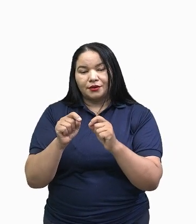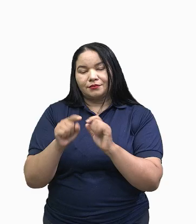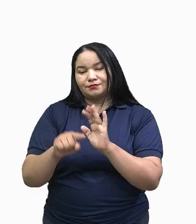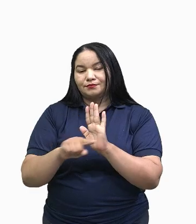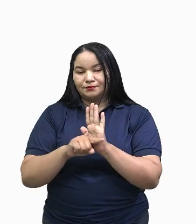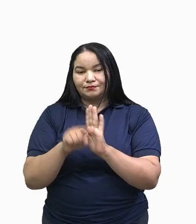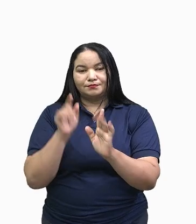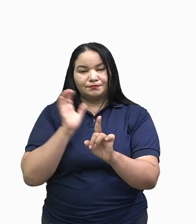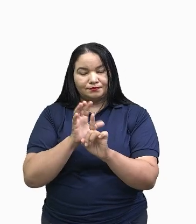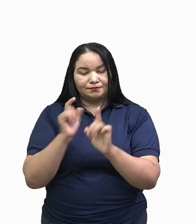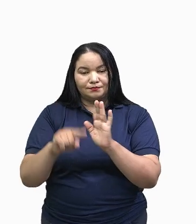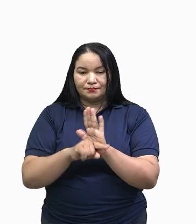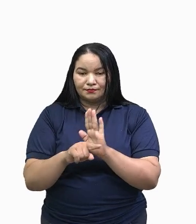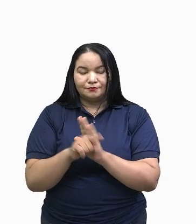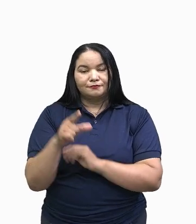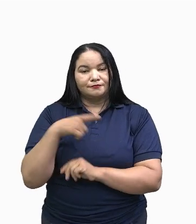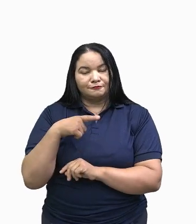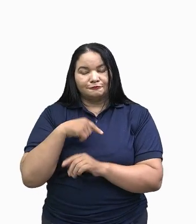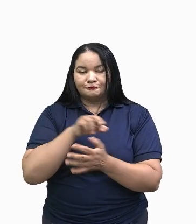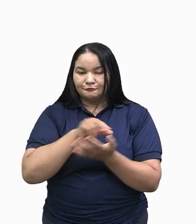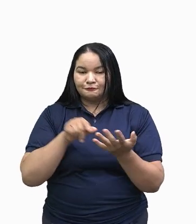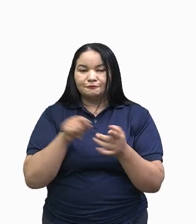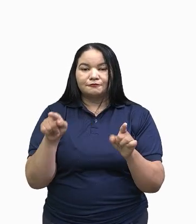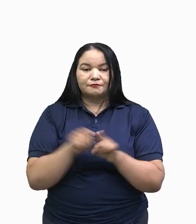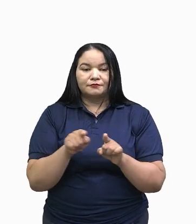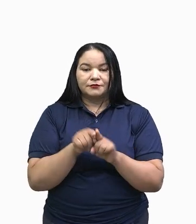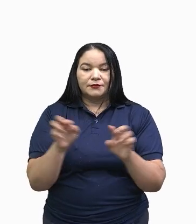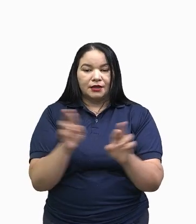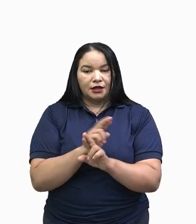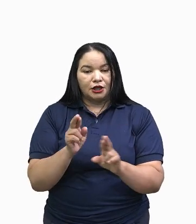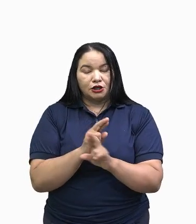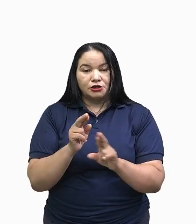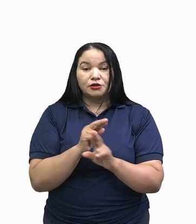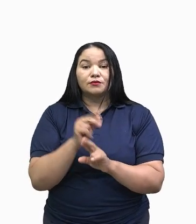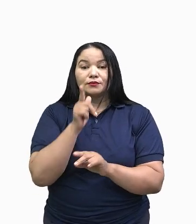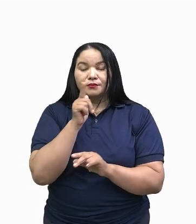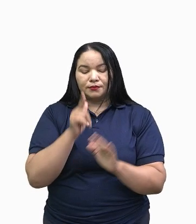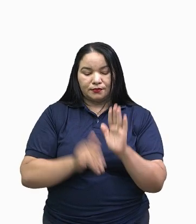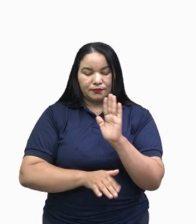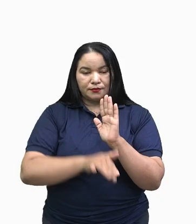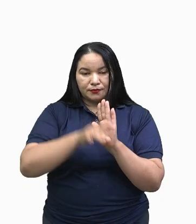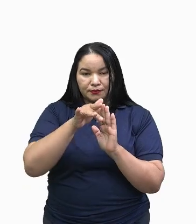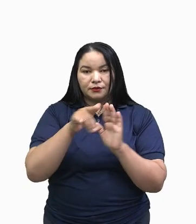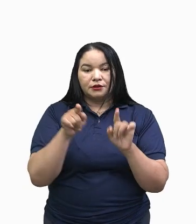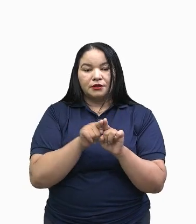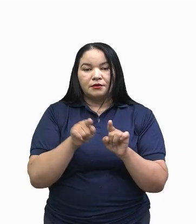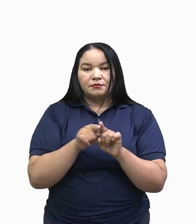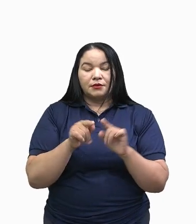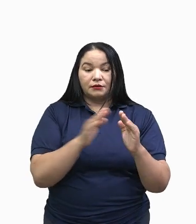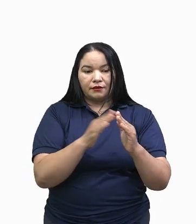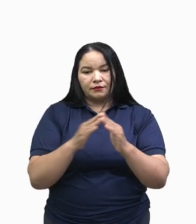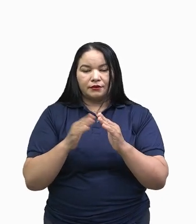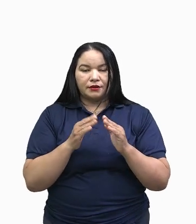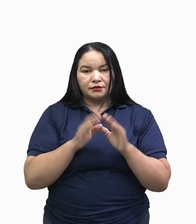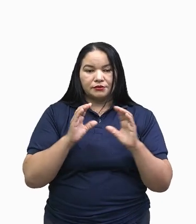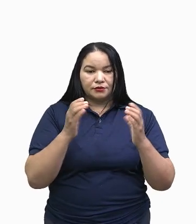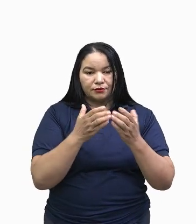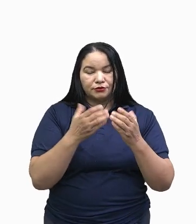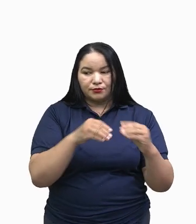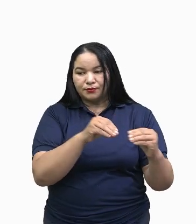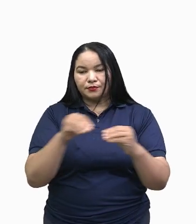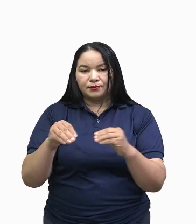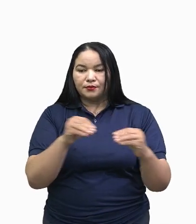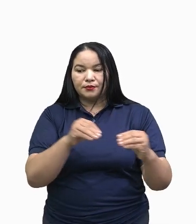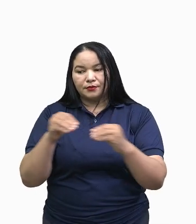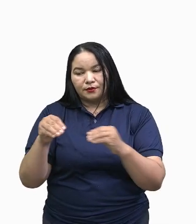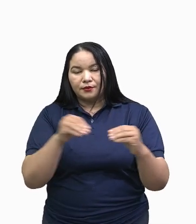questão do impacto negativo com relação a todo esse alagamento, né, e o deslocamento, por exemplo, das comunidades e,